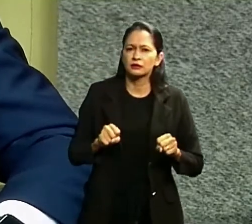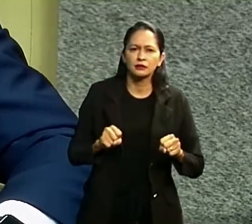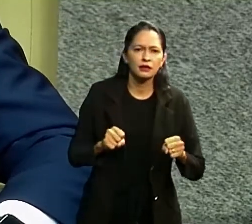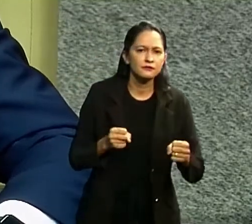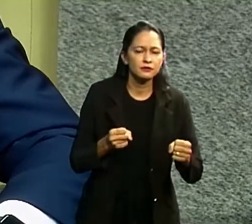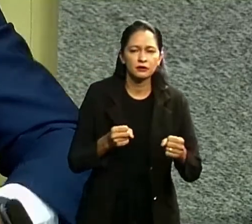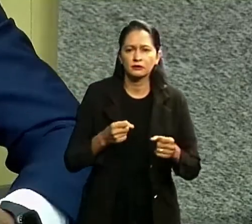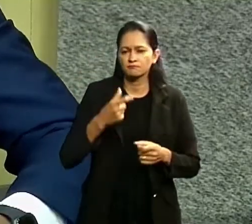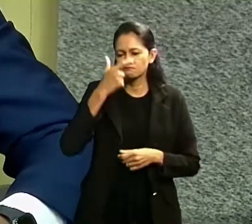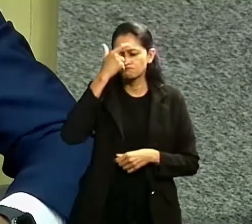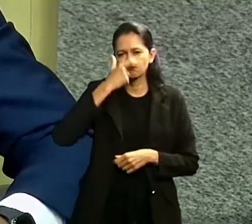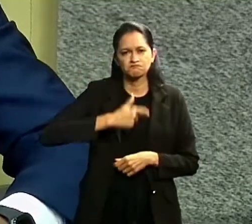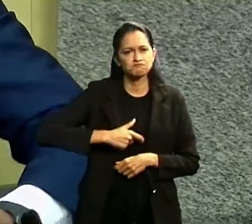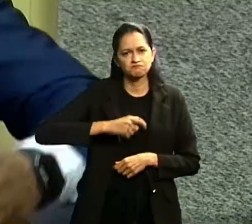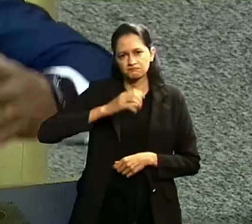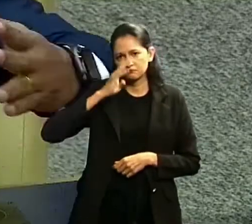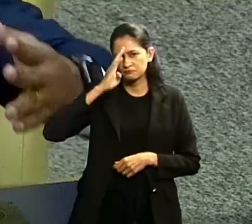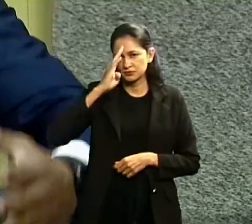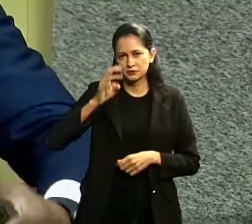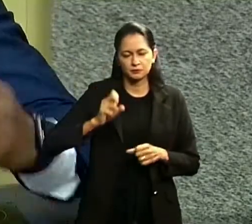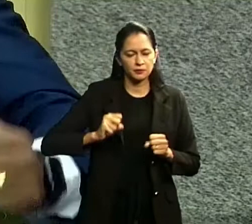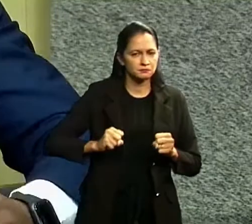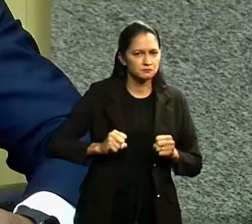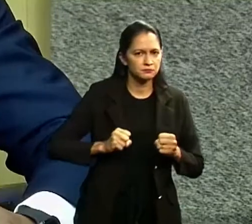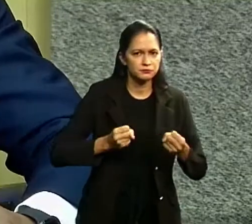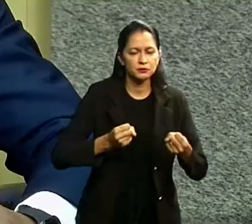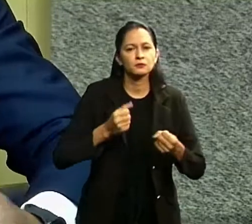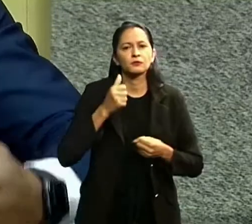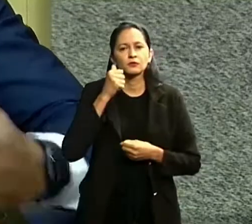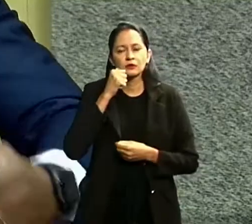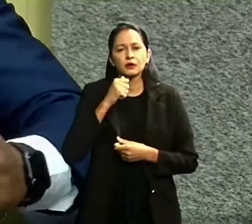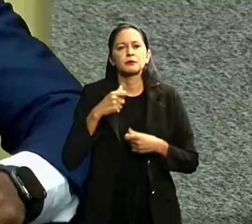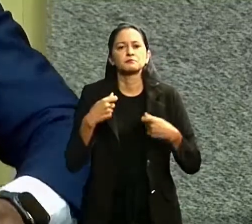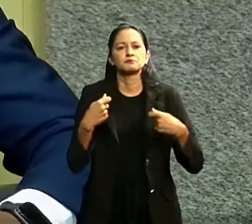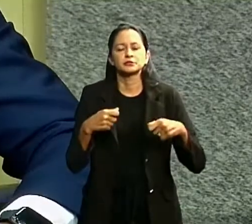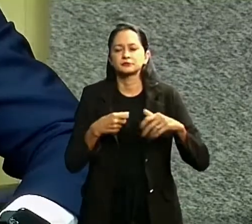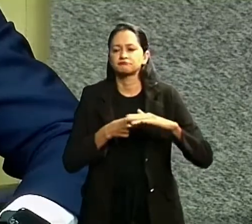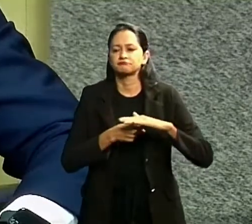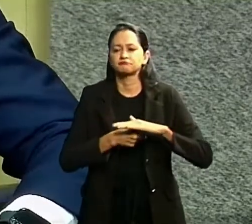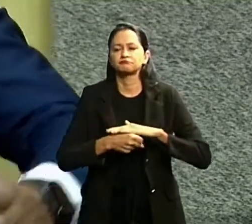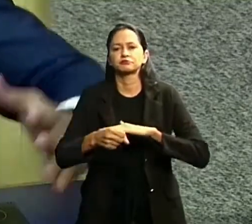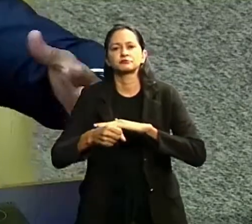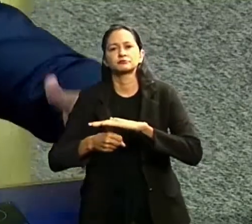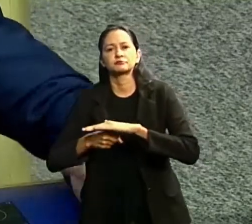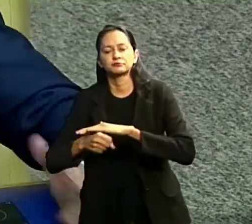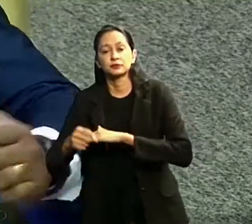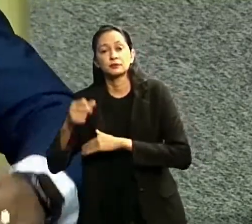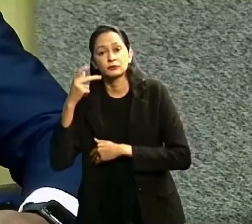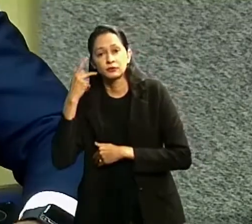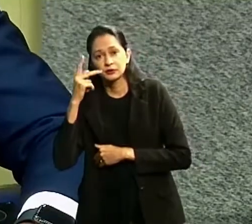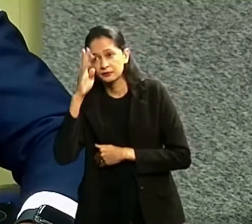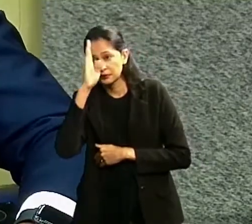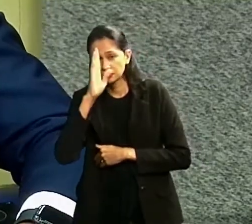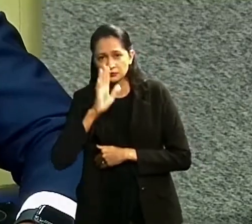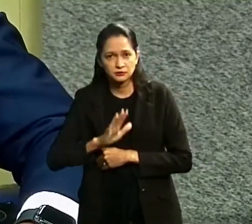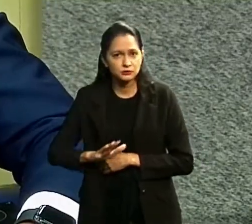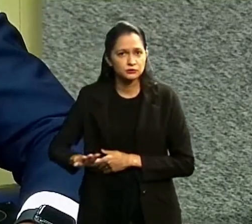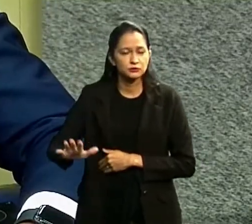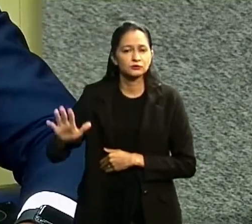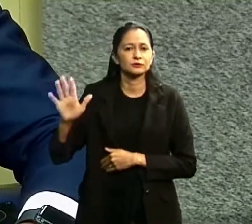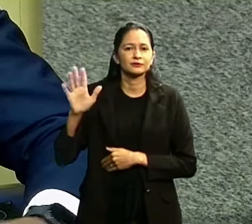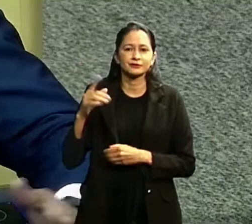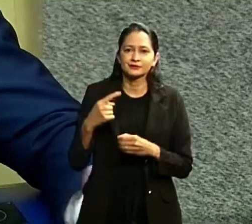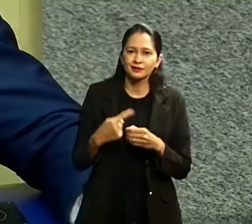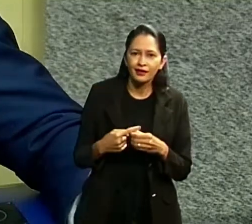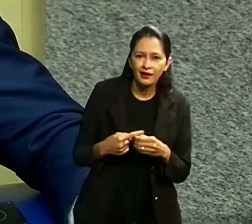senhor presidente, que as mulheres tomem os seus espaços dentro da política brasileira, dentro da política municipal, vereadora